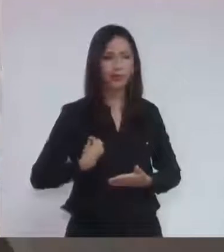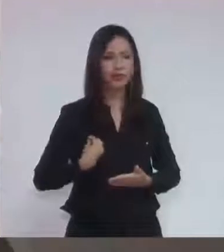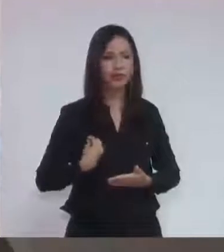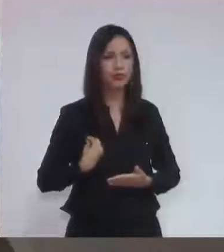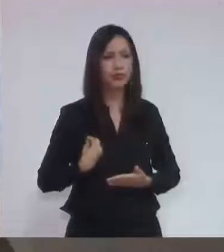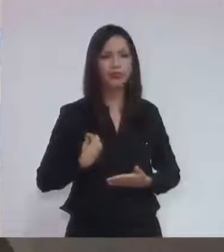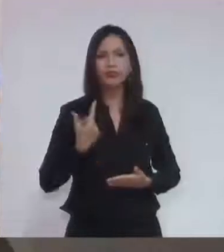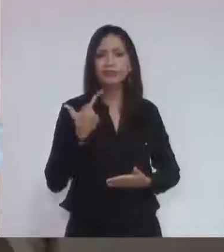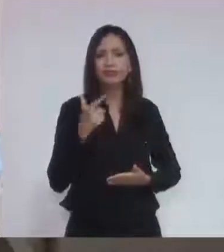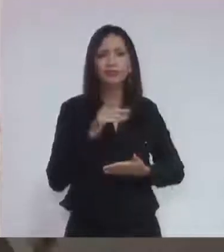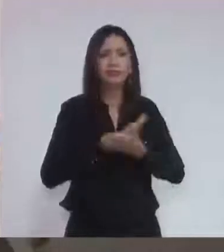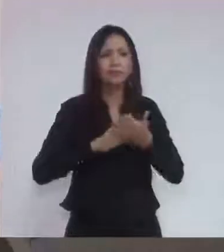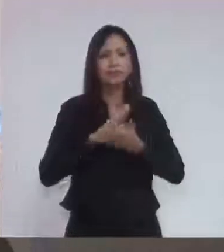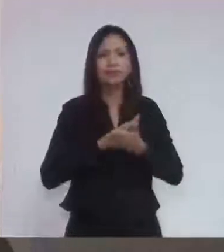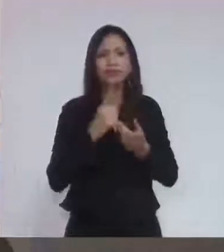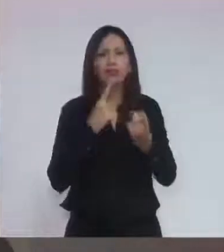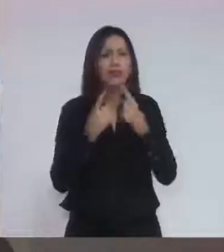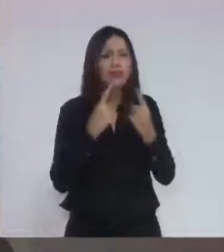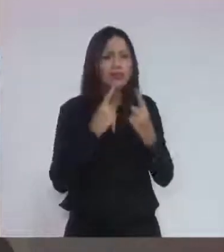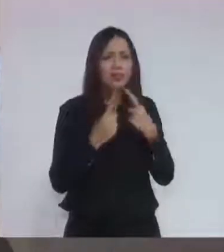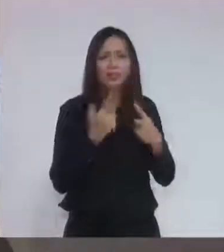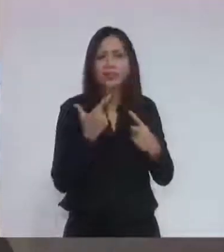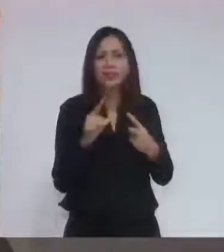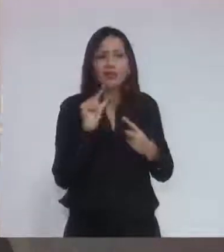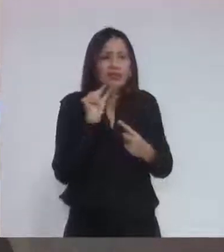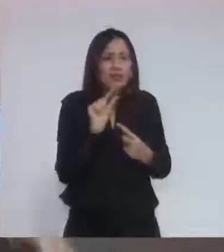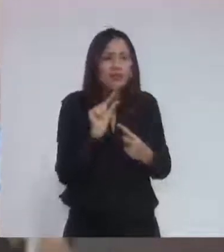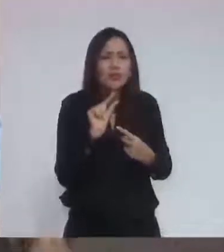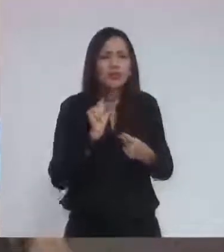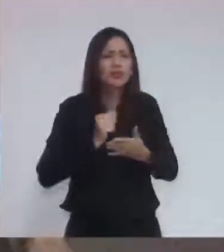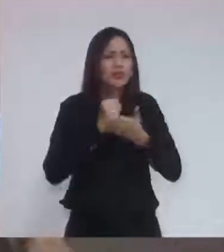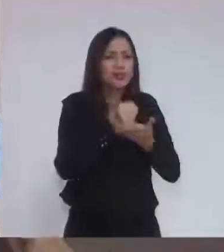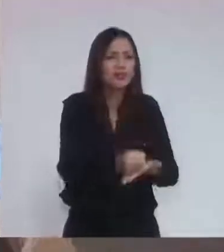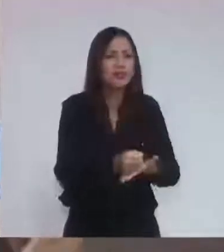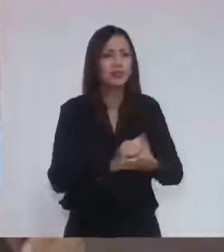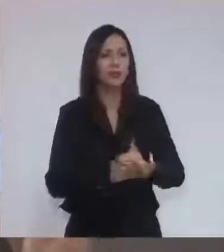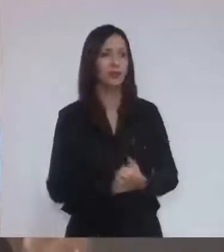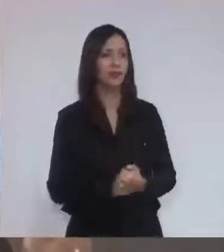tem nenhum mínimo de diálogo e não tem nenhum mínimo de apoio.